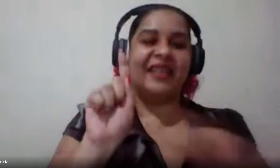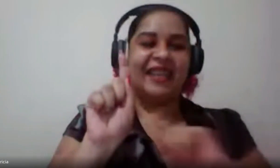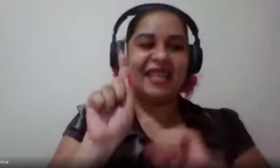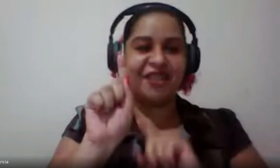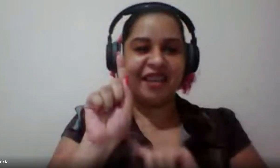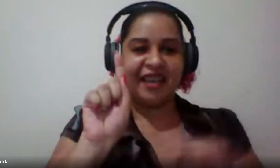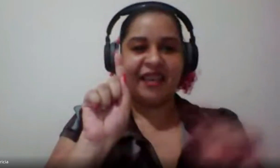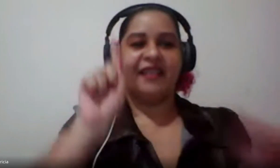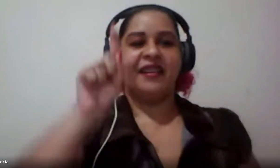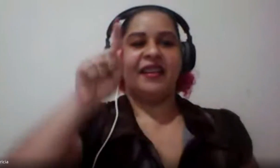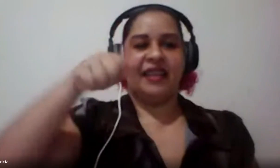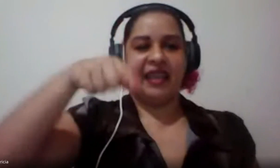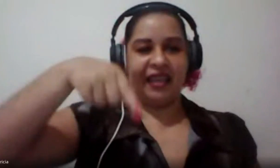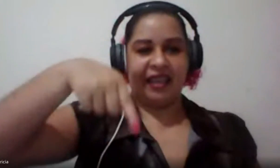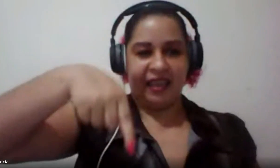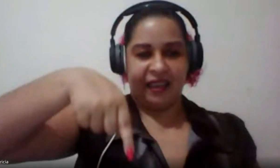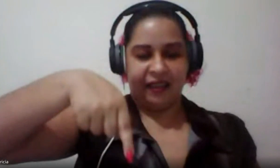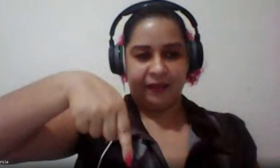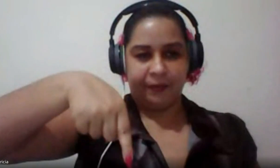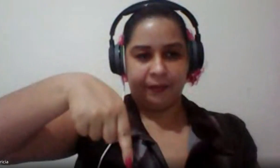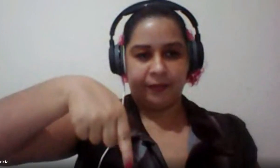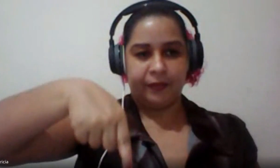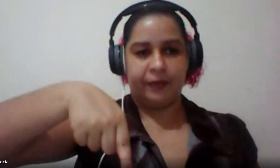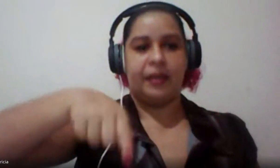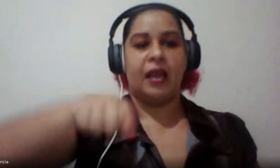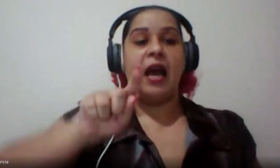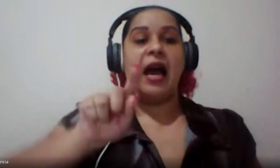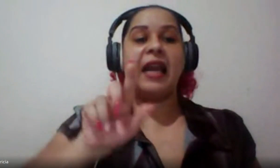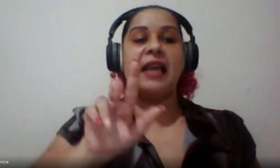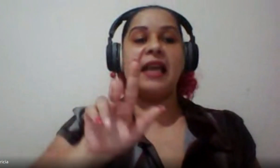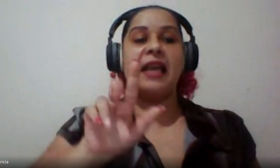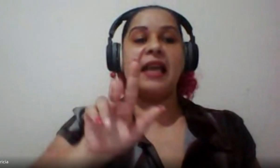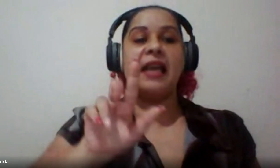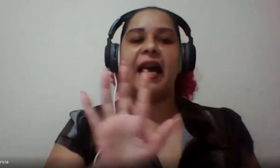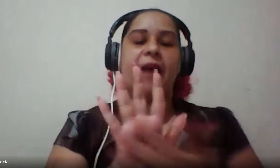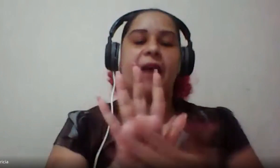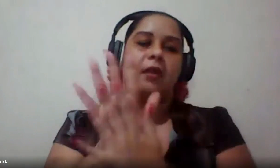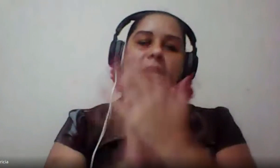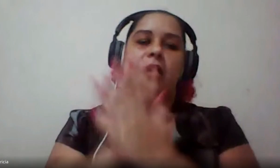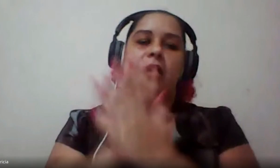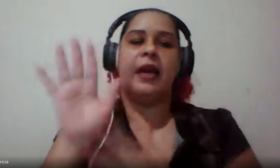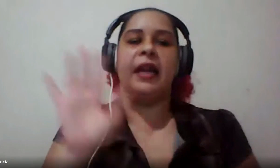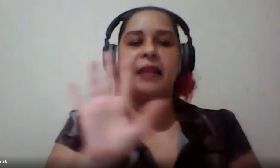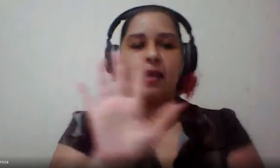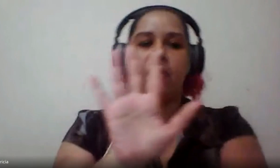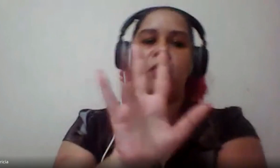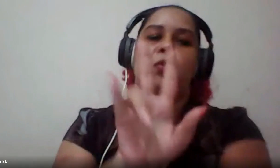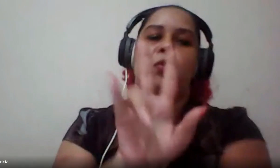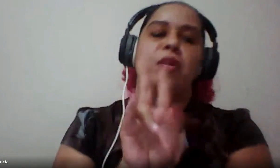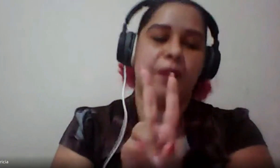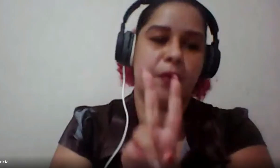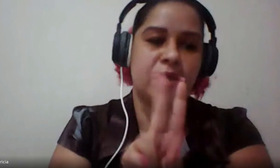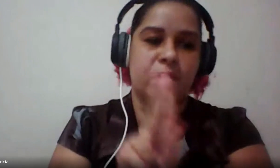Então, letra G, letra Q. A letra H, ela tem